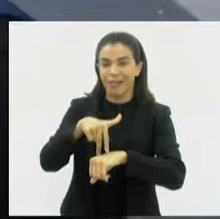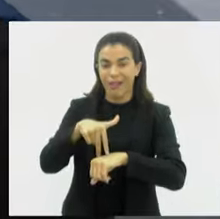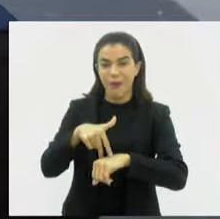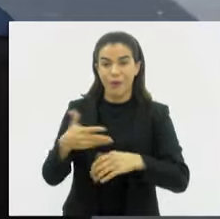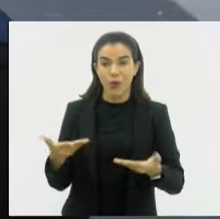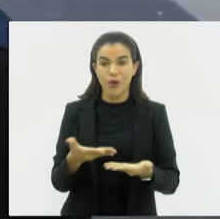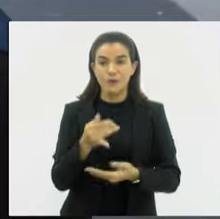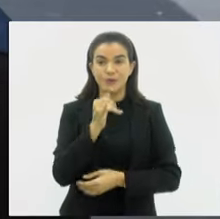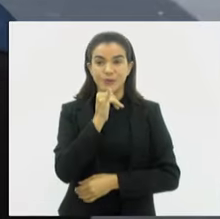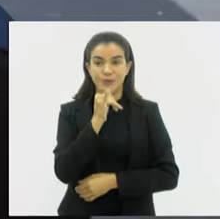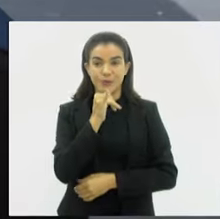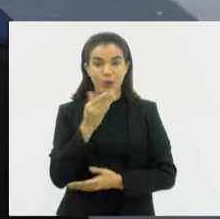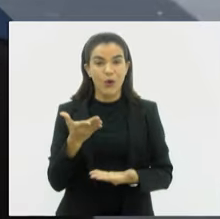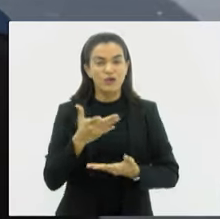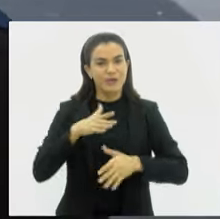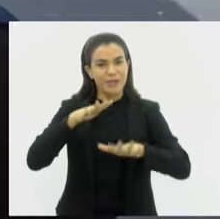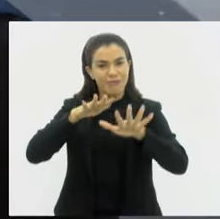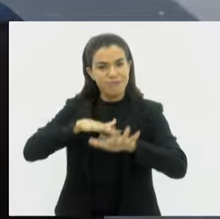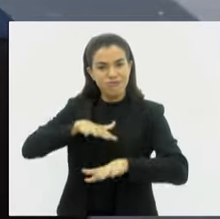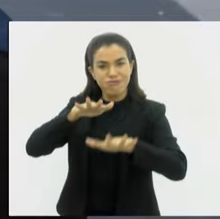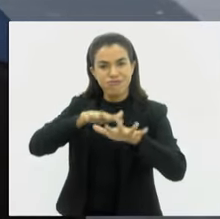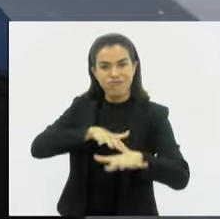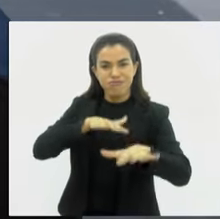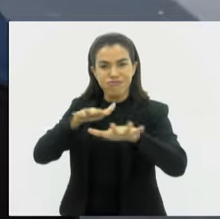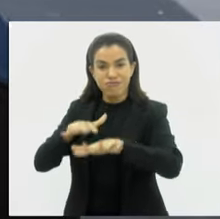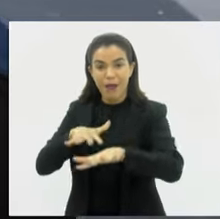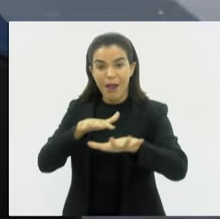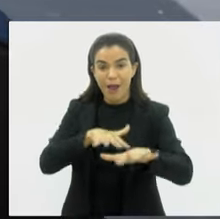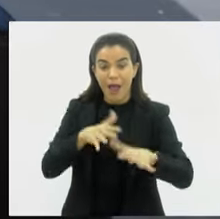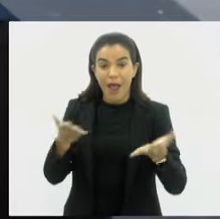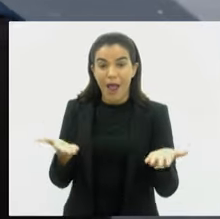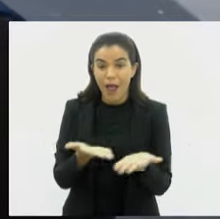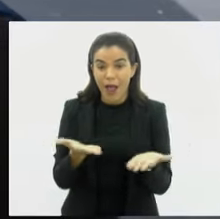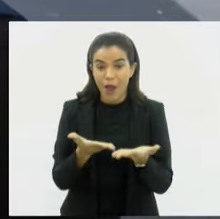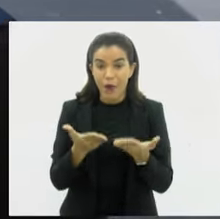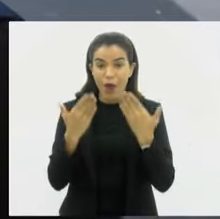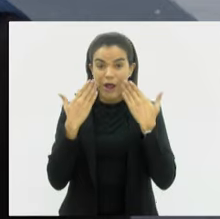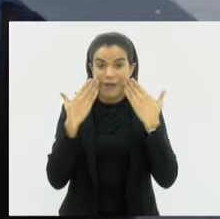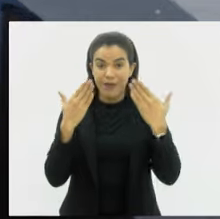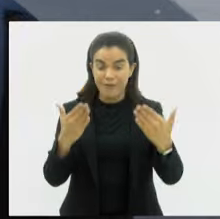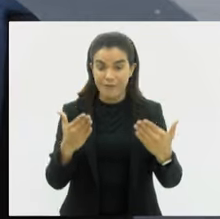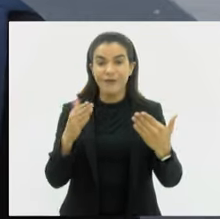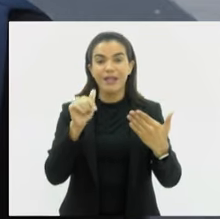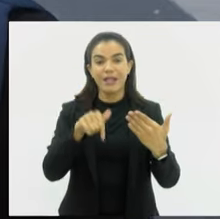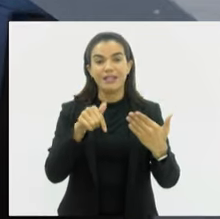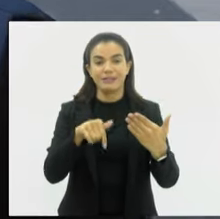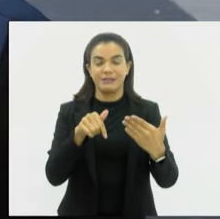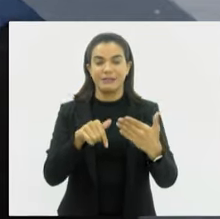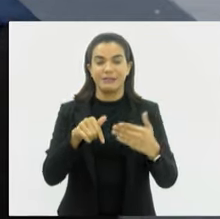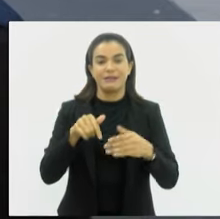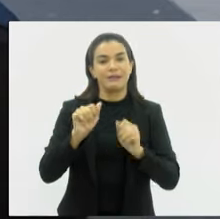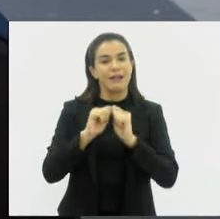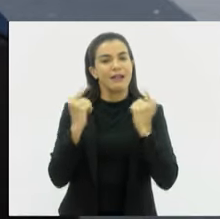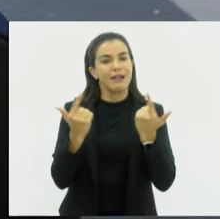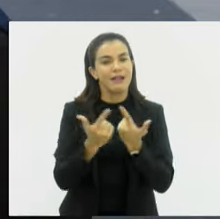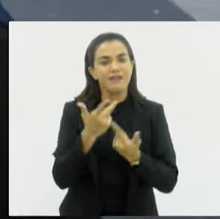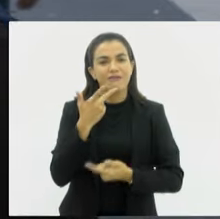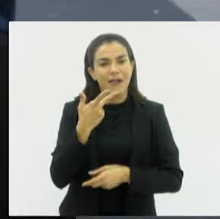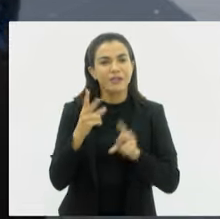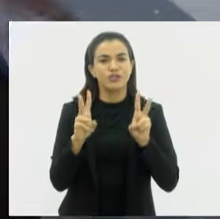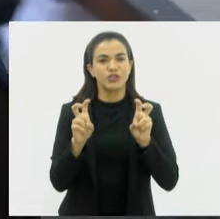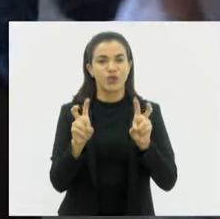exemplo, a gente vai ter uma manifestação que vai se reunir agora aqui na Porta da Alerj com pais e mães atípicos que vão falar sobre isso,